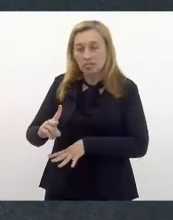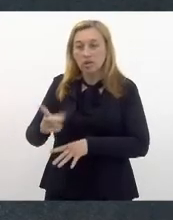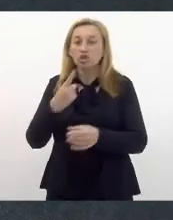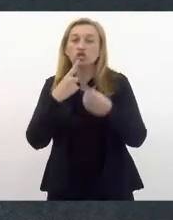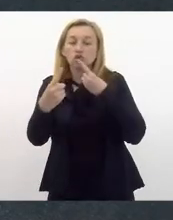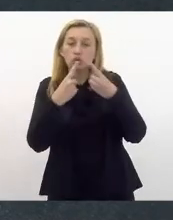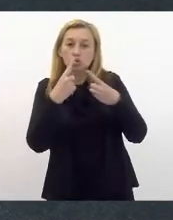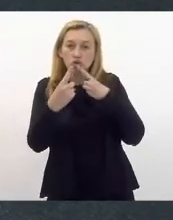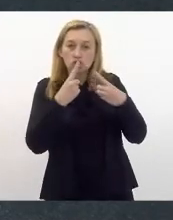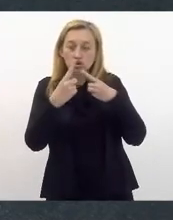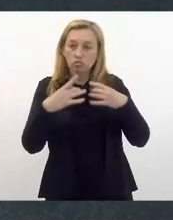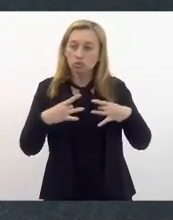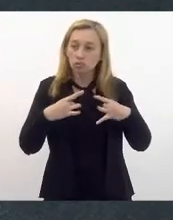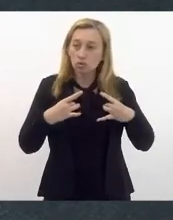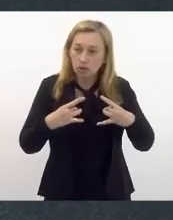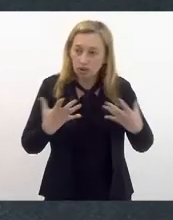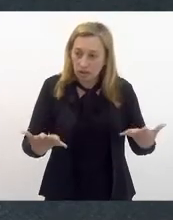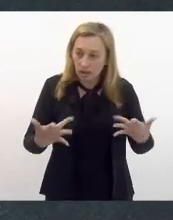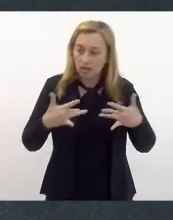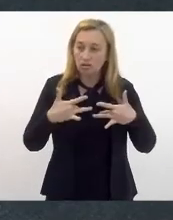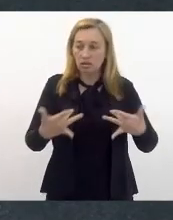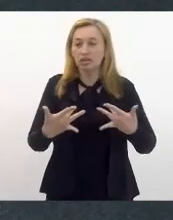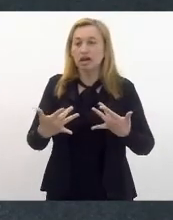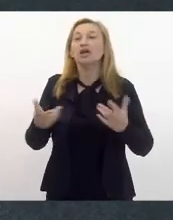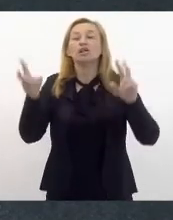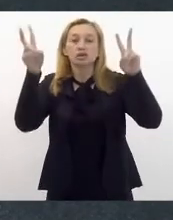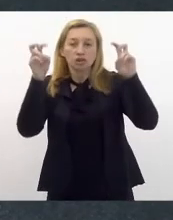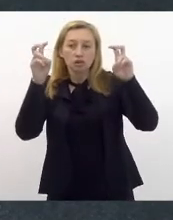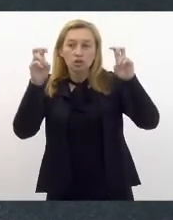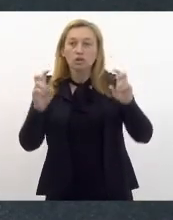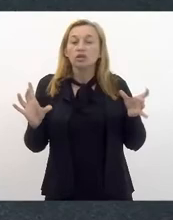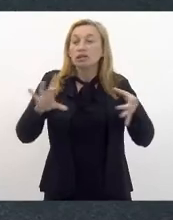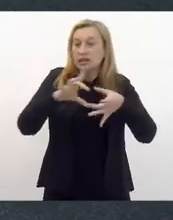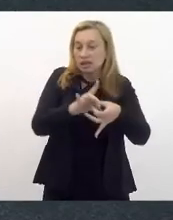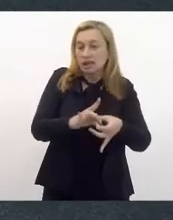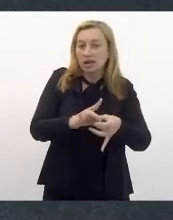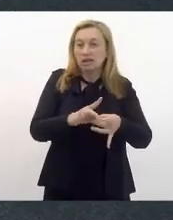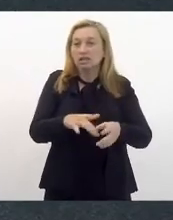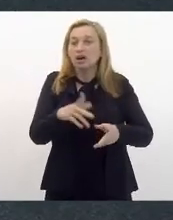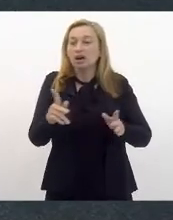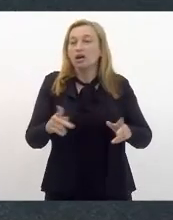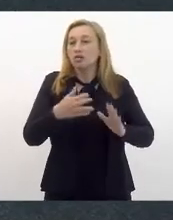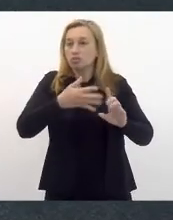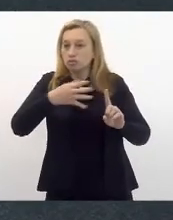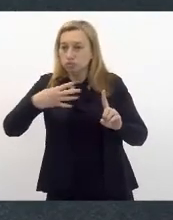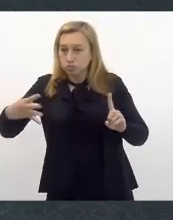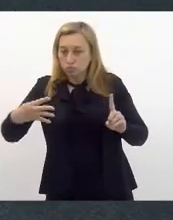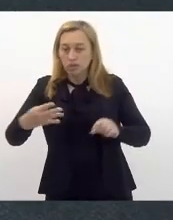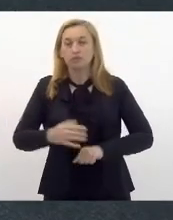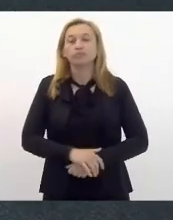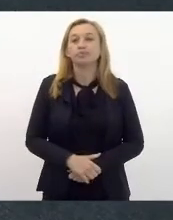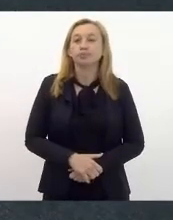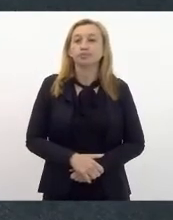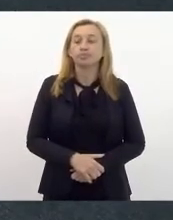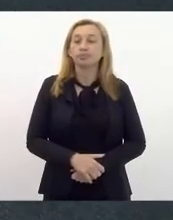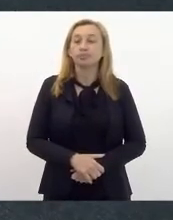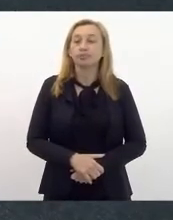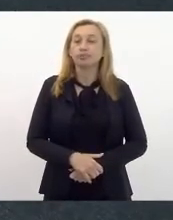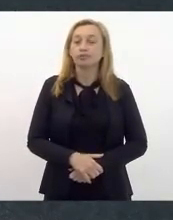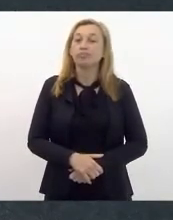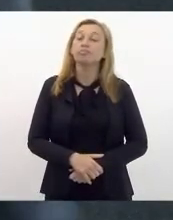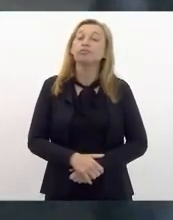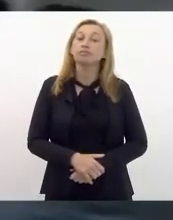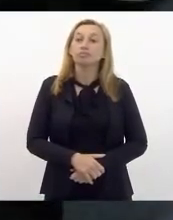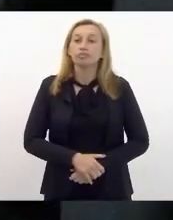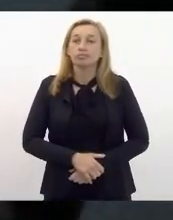discutindo e sendo solidária as questões ligadas à população LGBT que ia mais é da minha